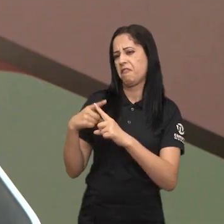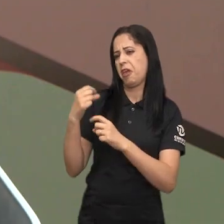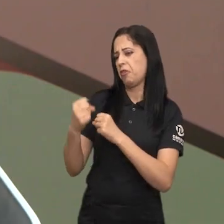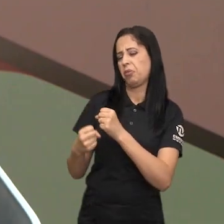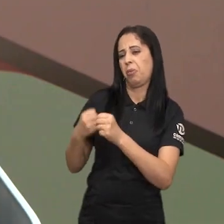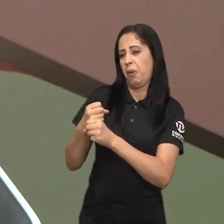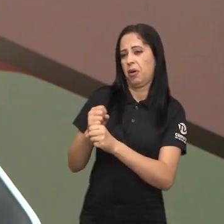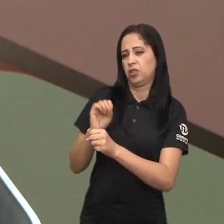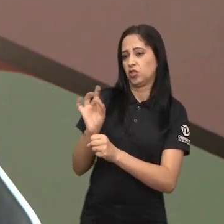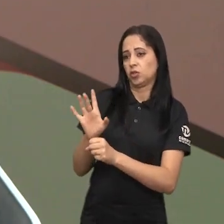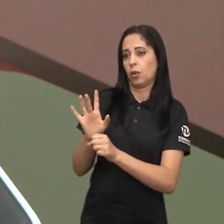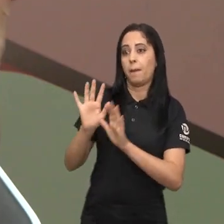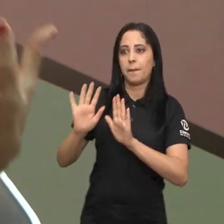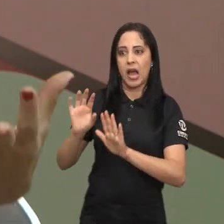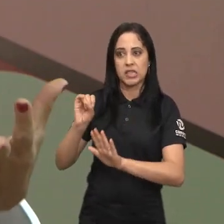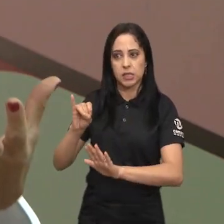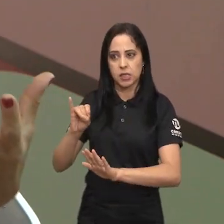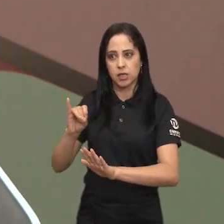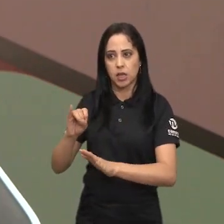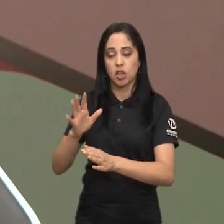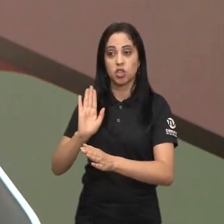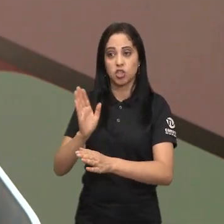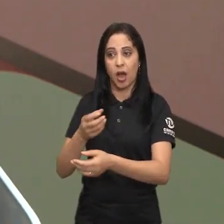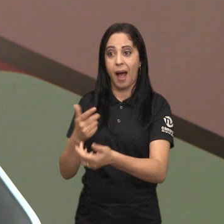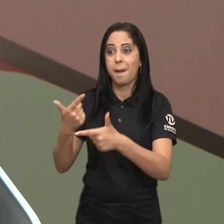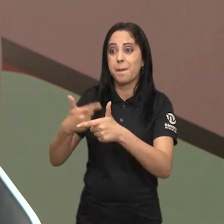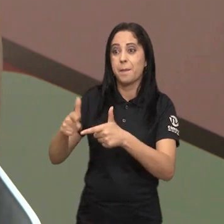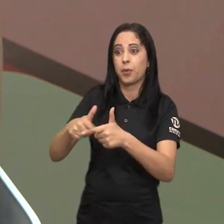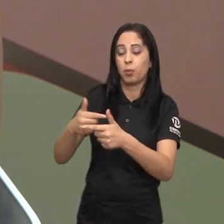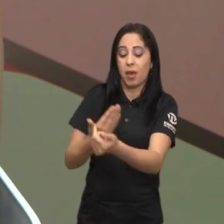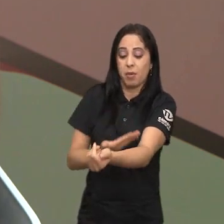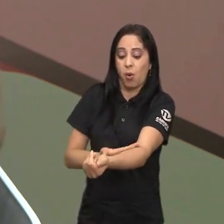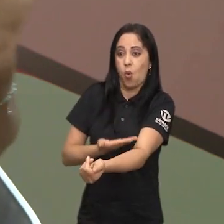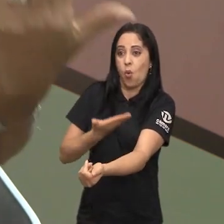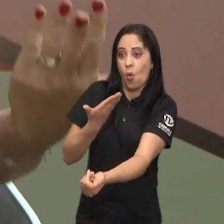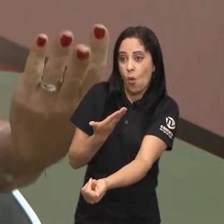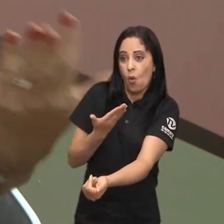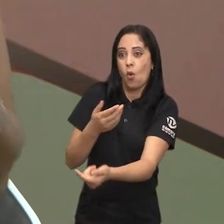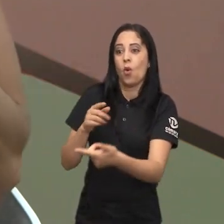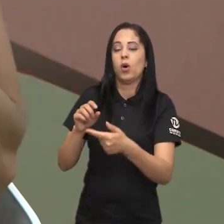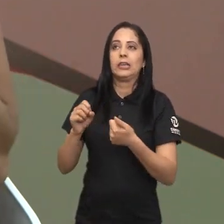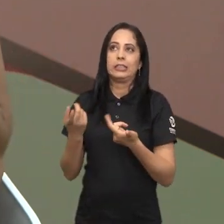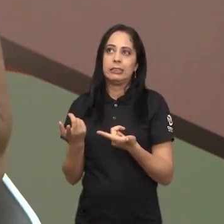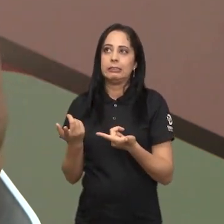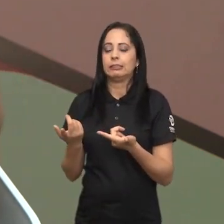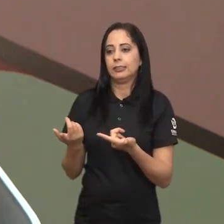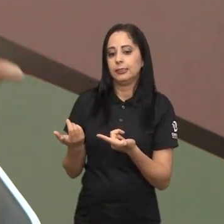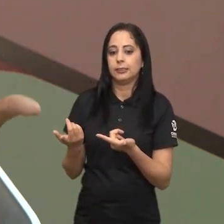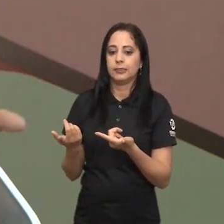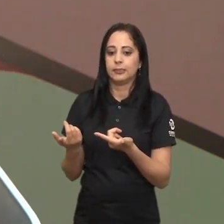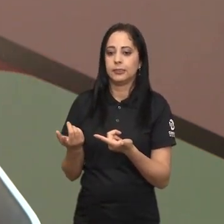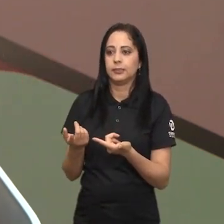uma mulher que tem um fator de risco, é hipertensa, Sim. ou tem um antecedente de alteração